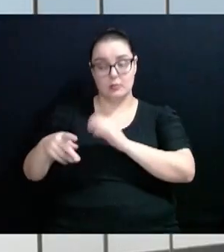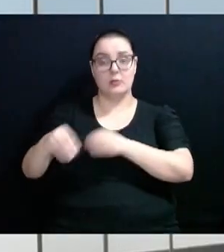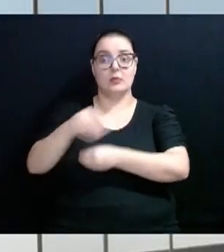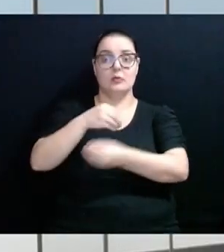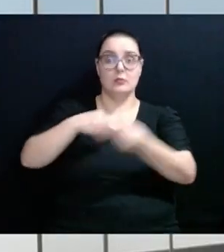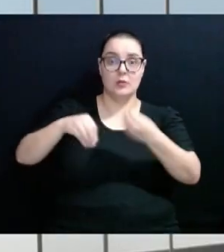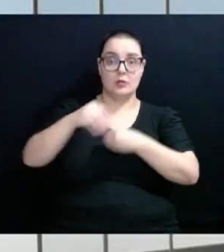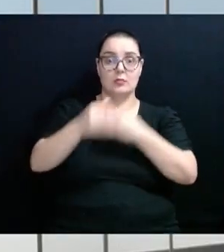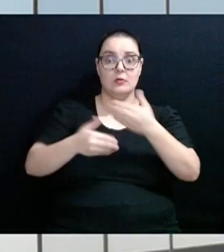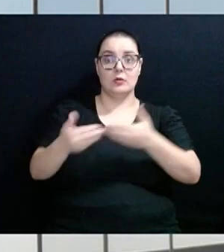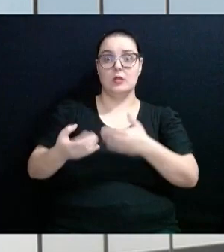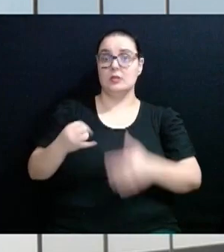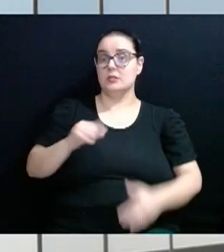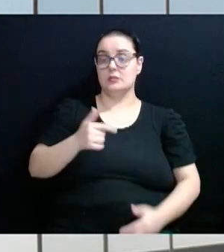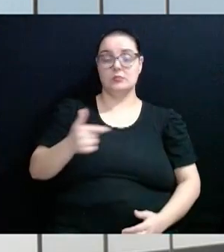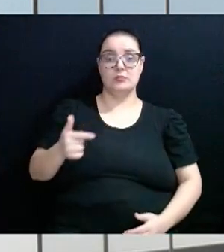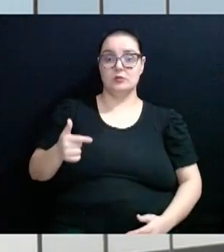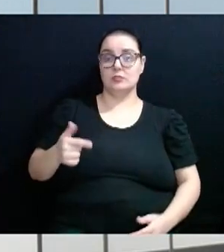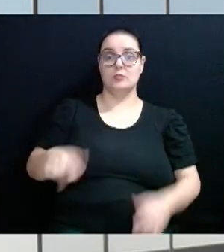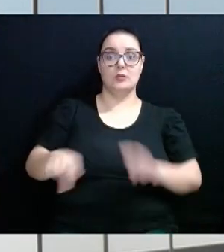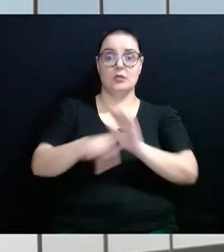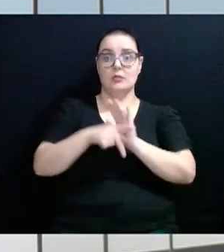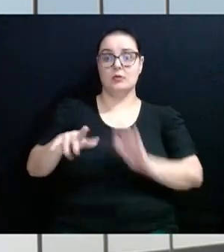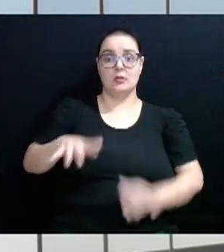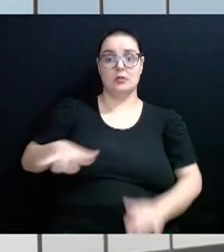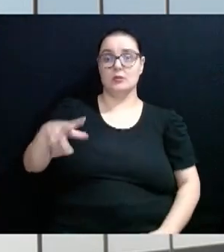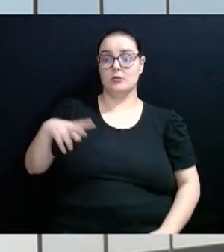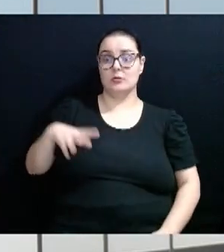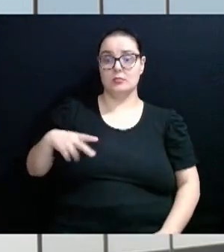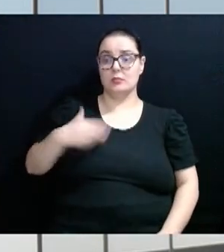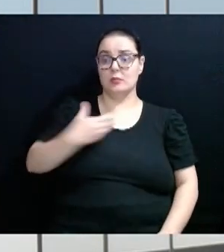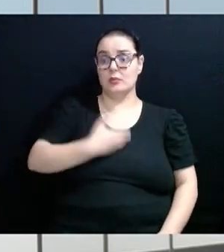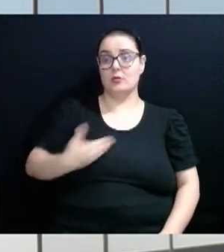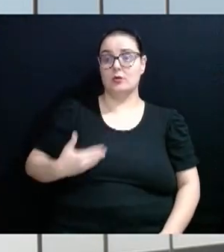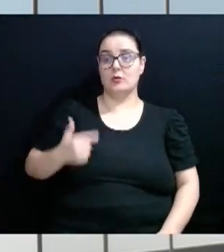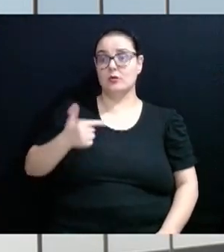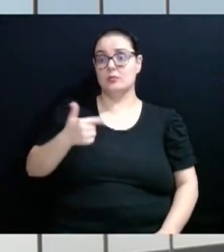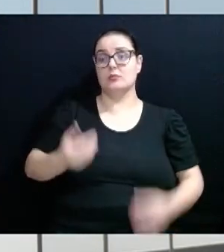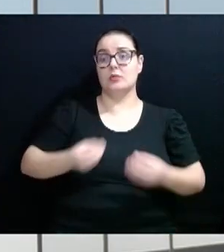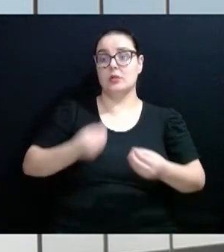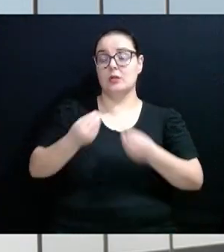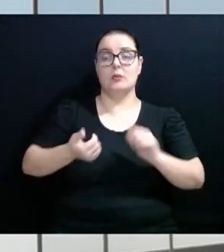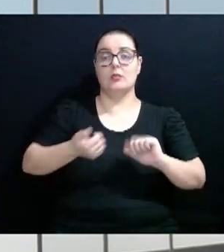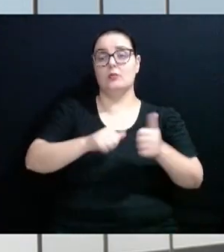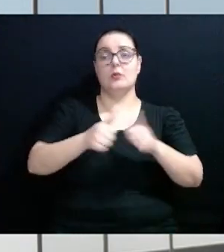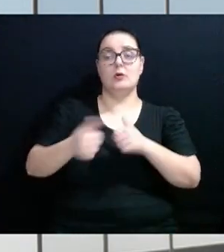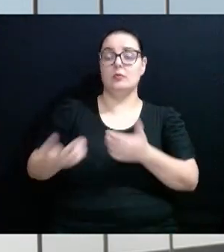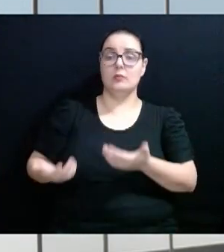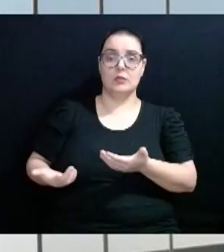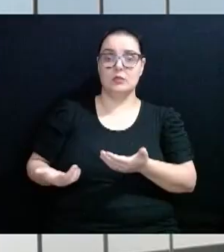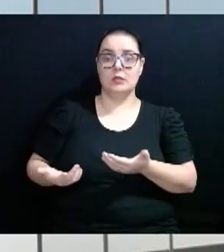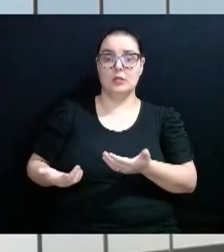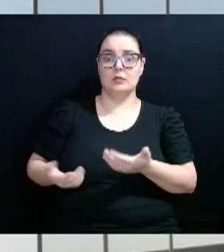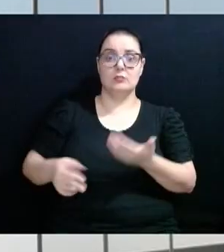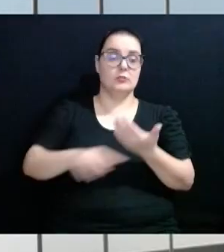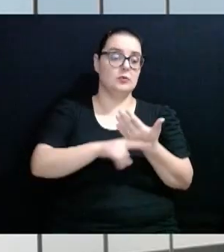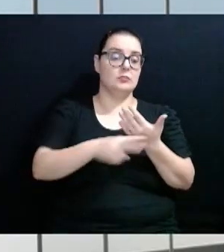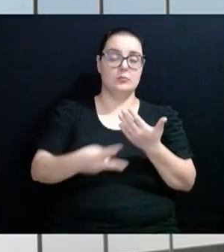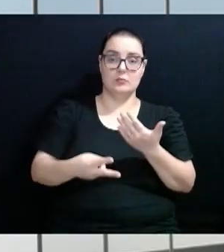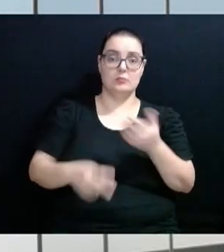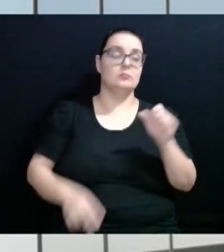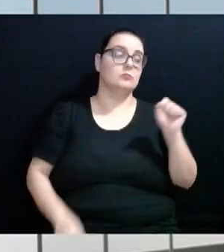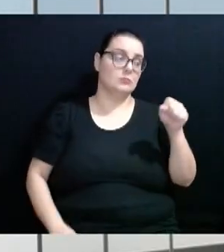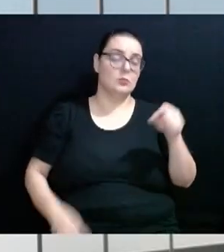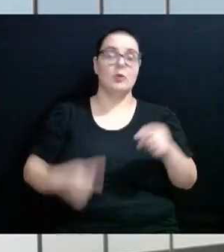Sem a participação do setor privado, o governo não tem como avaliar, né, esses impactos, porque esses impactos,